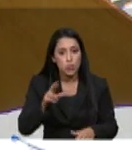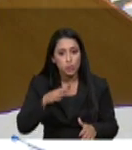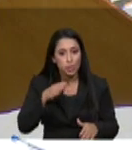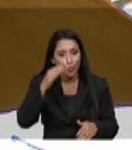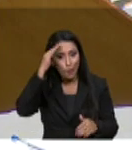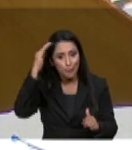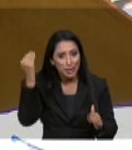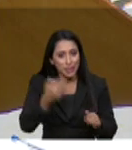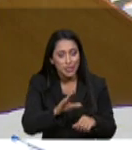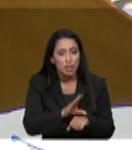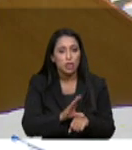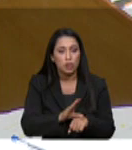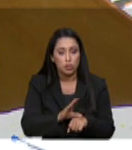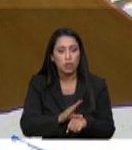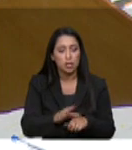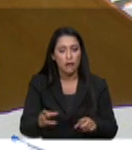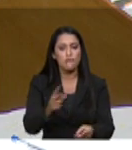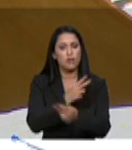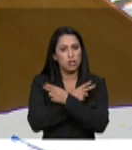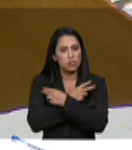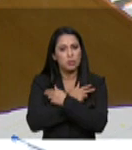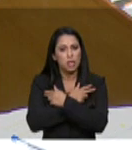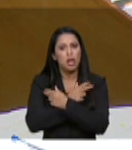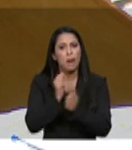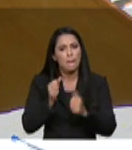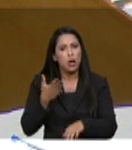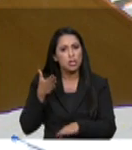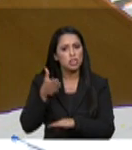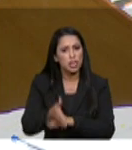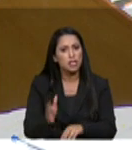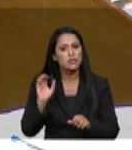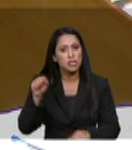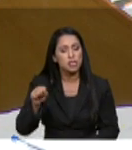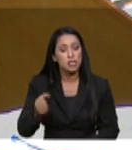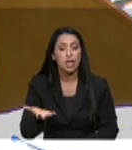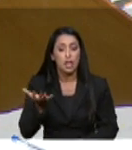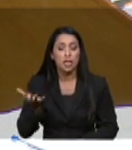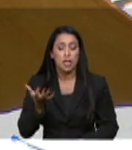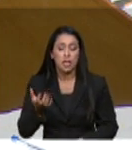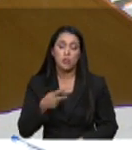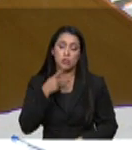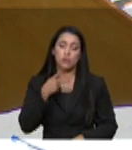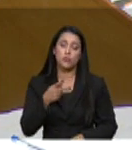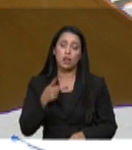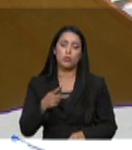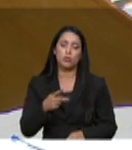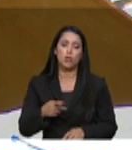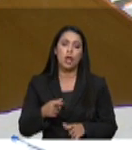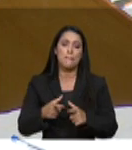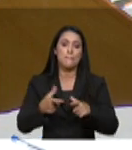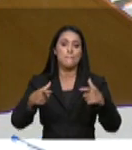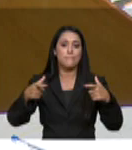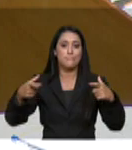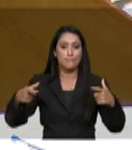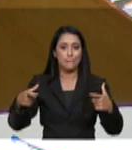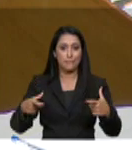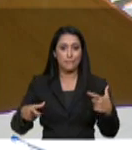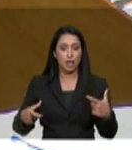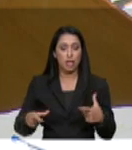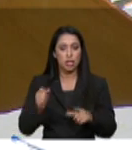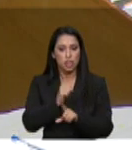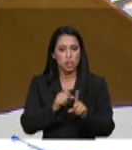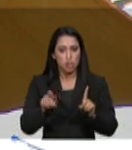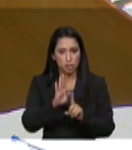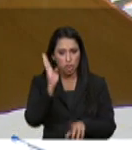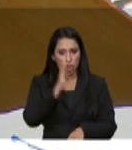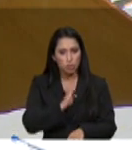a constituição sim sim as forças armadas podem se intervir e o que nós queremos eu confesso que a maioria dos brasileiros pedem isso Tenho